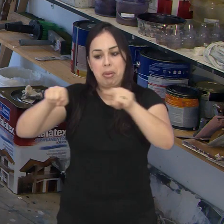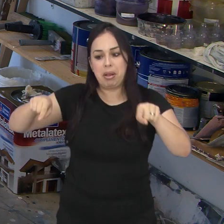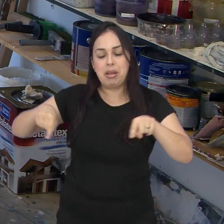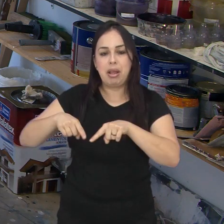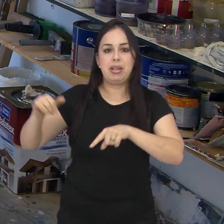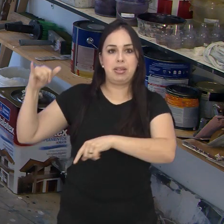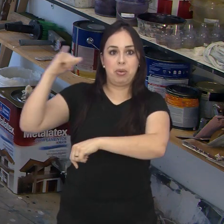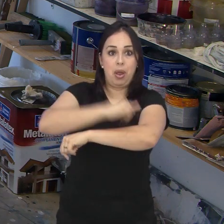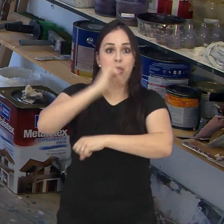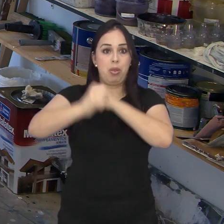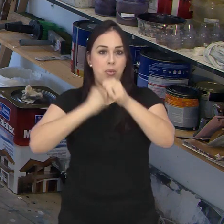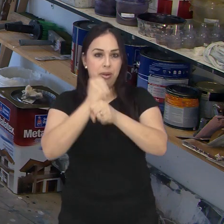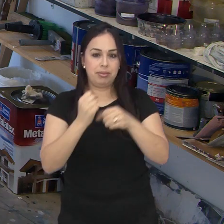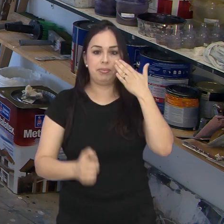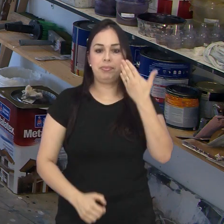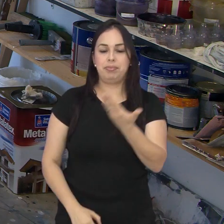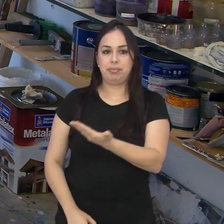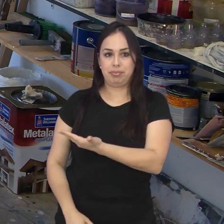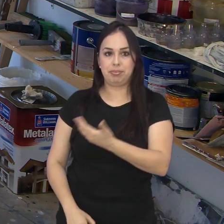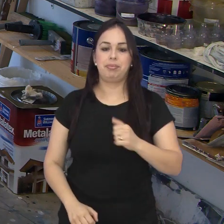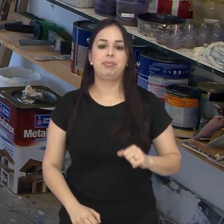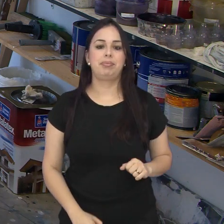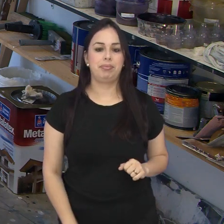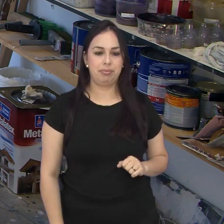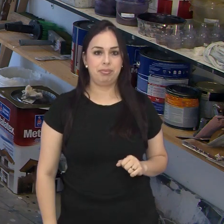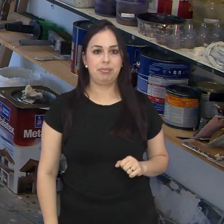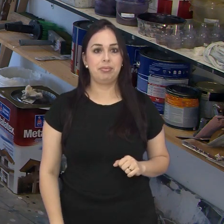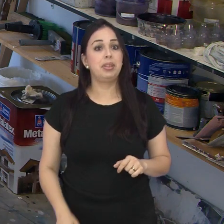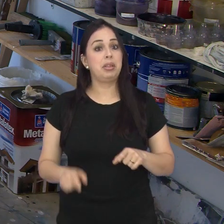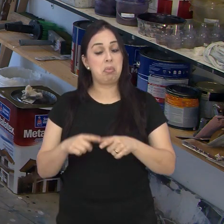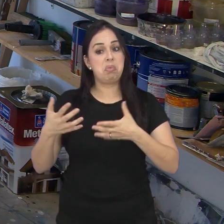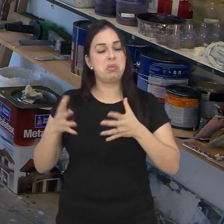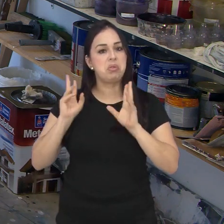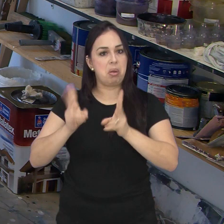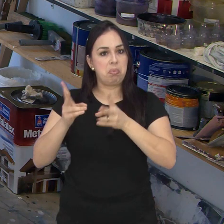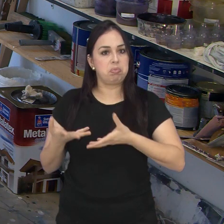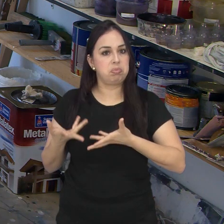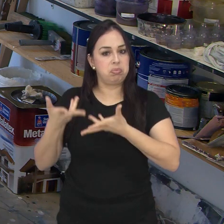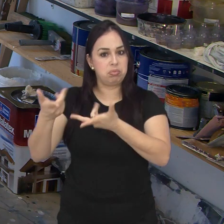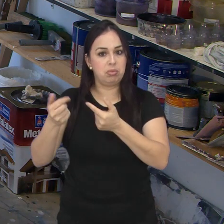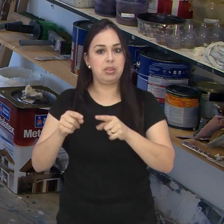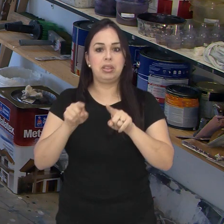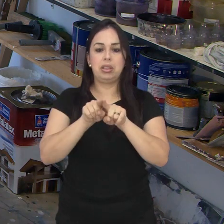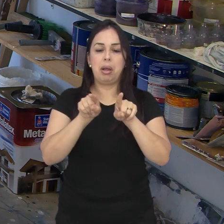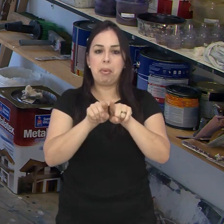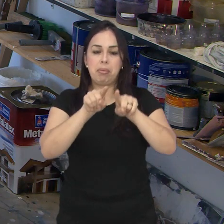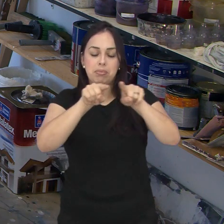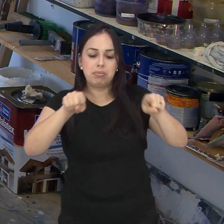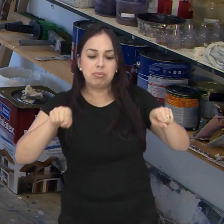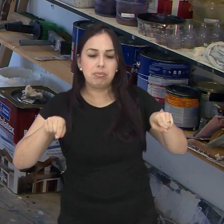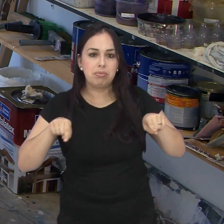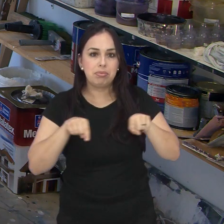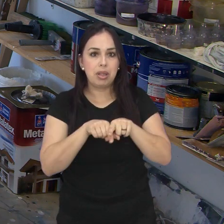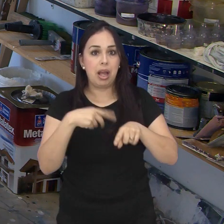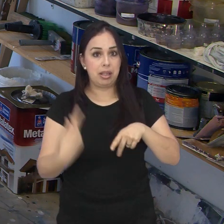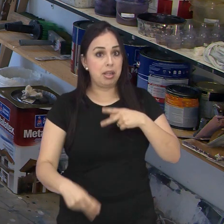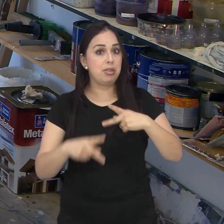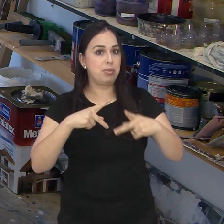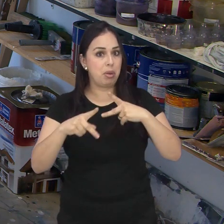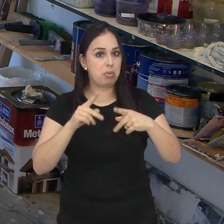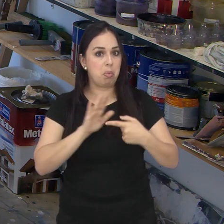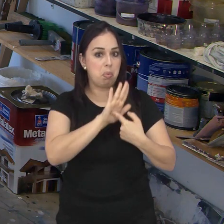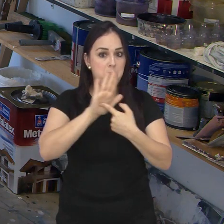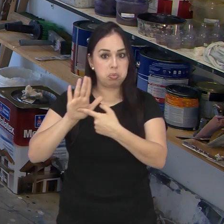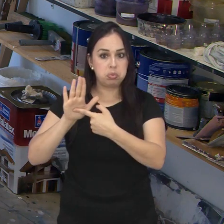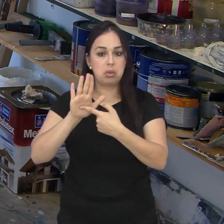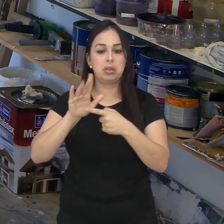Embraer nos anos de 82, 83, 85, 86 e em 87, participou como artista convidada. Também no Salão Nacional de Arte Contemporânea de São José dos